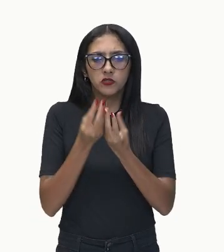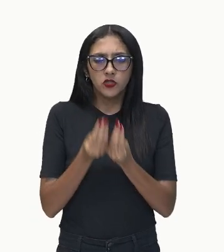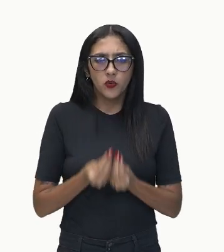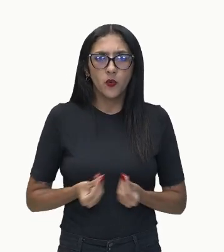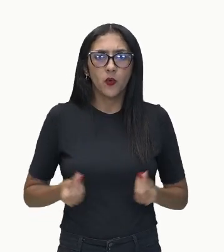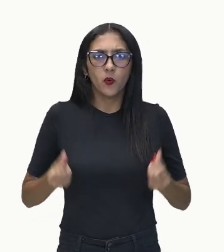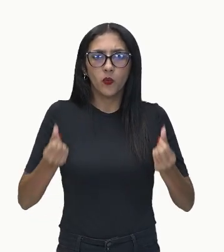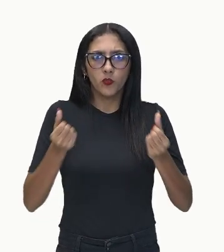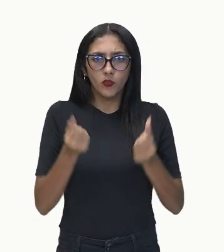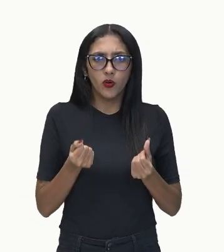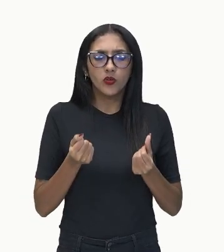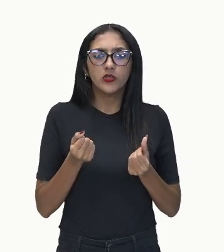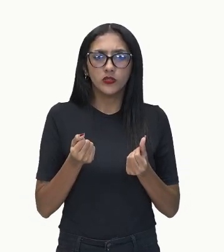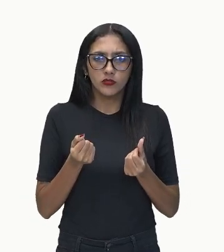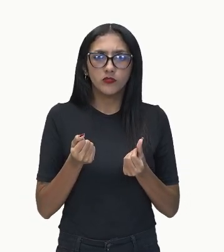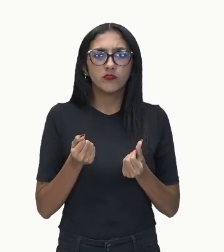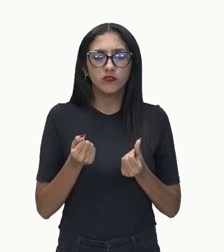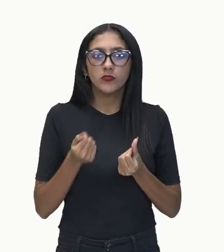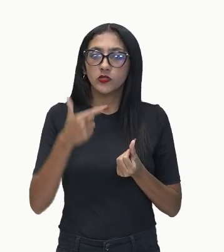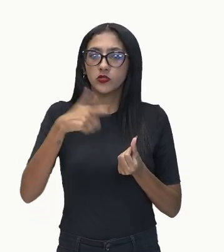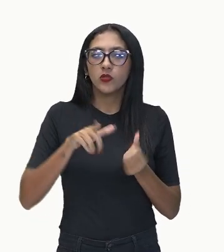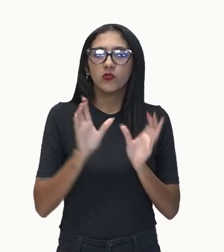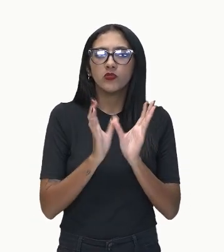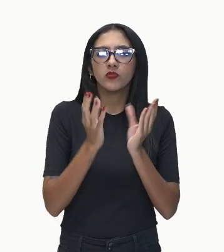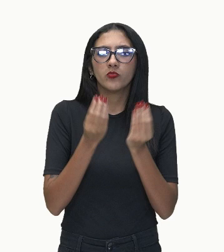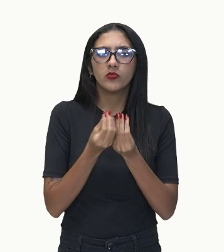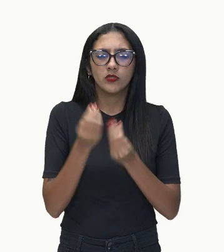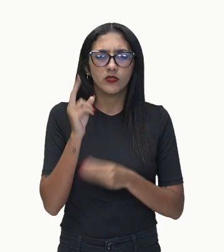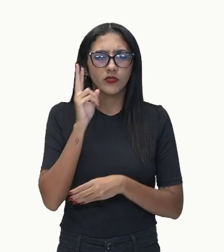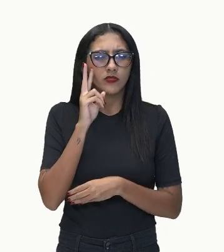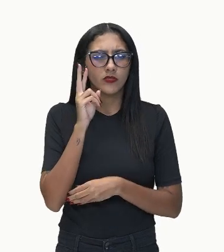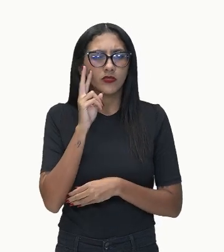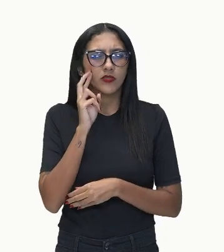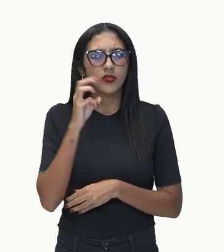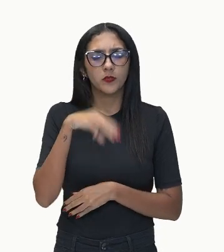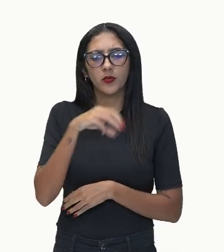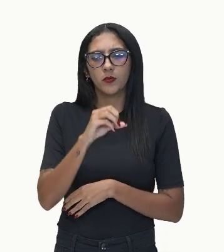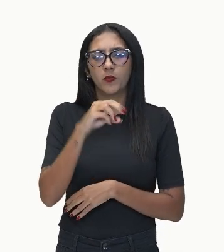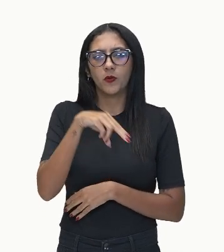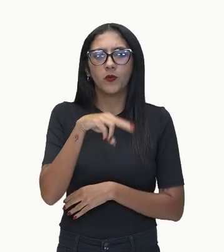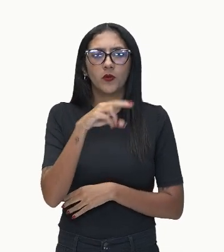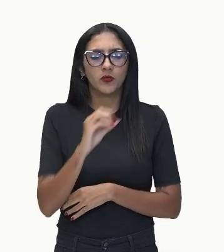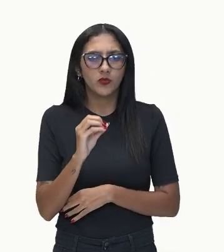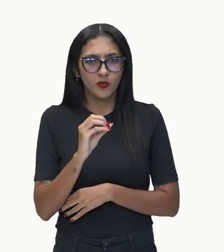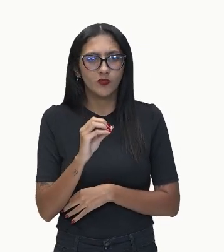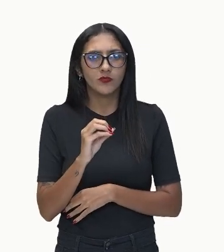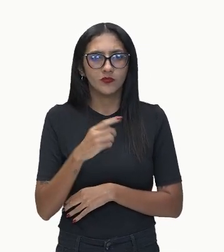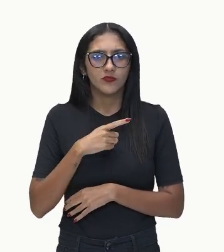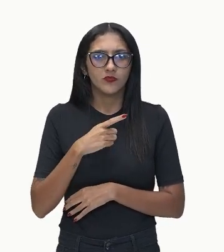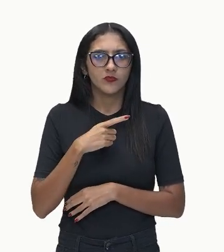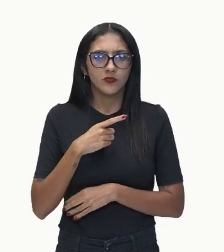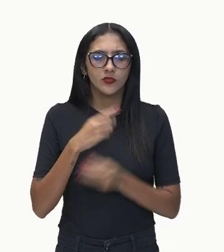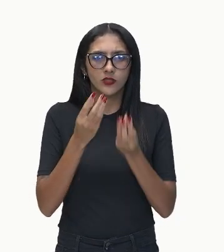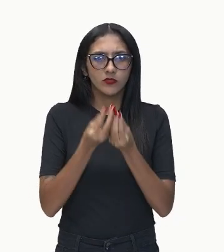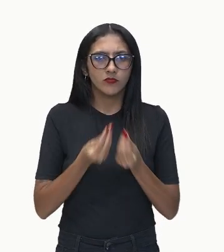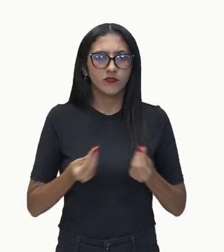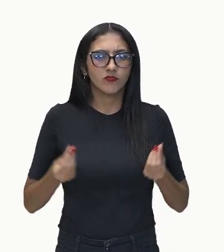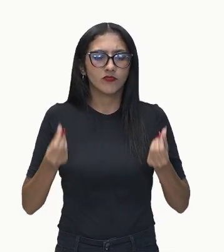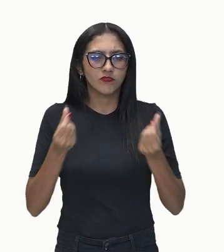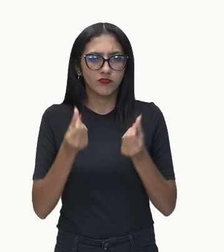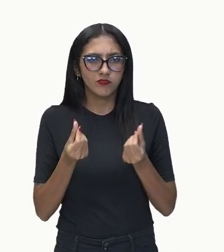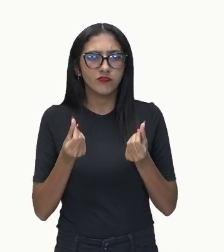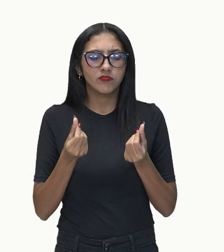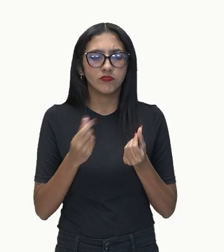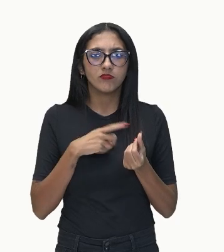em monossacarídeos. Lembra-se que lá no início coloquei para vocês exemplo de monossacarídeos, disacarídeos são 2 moléculas